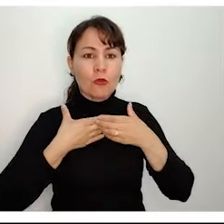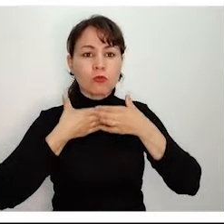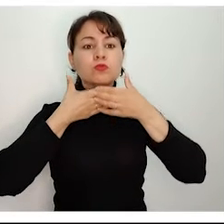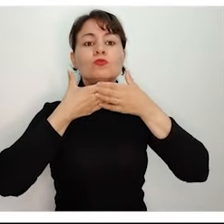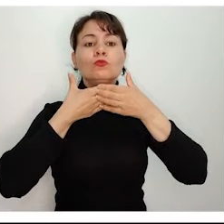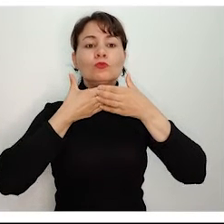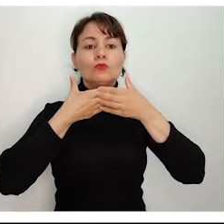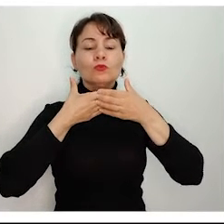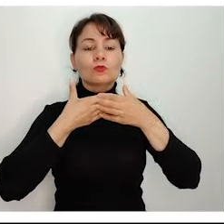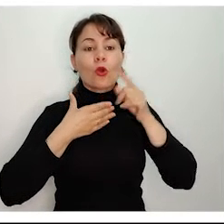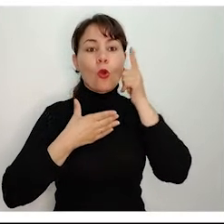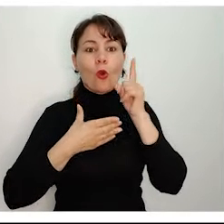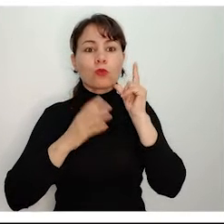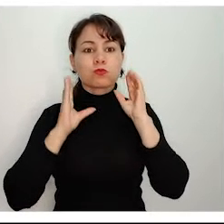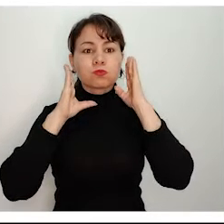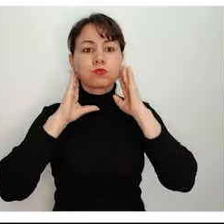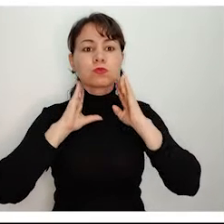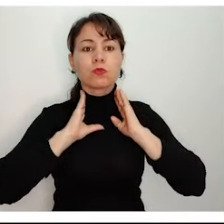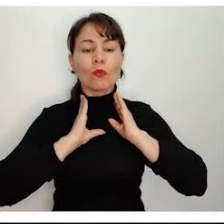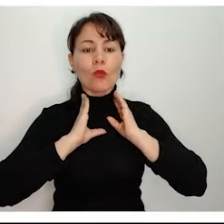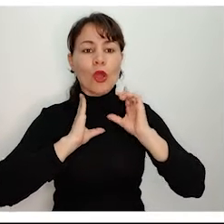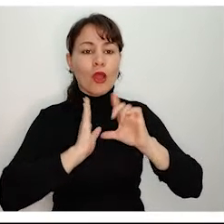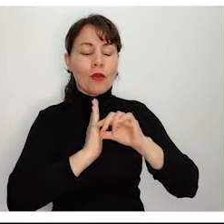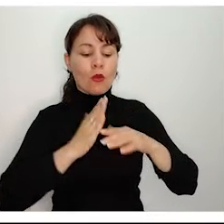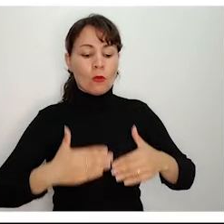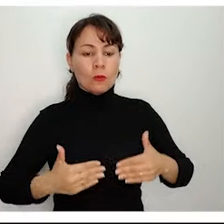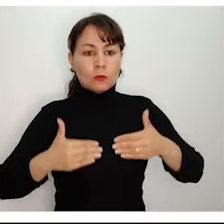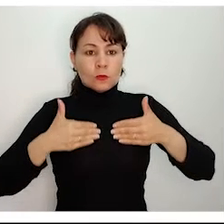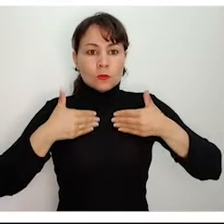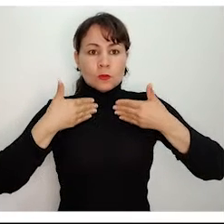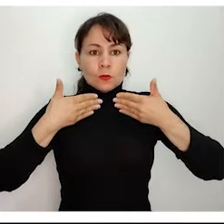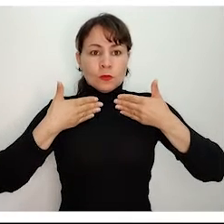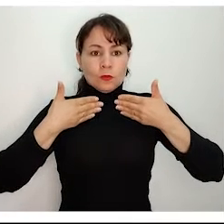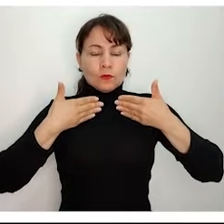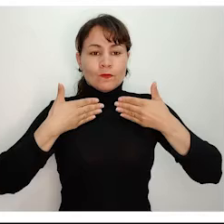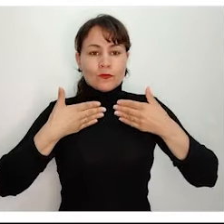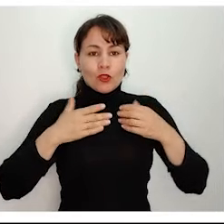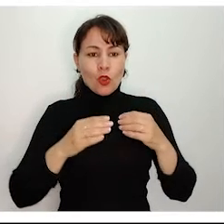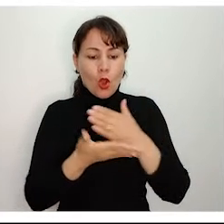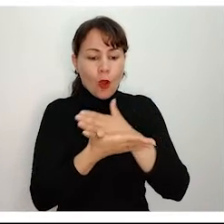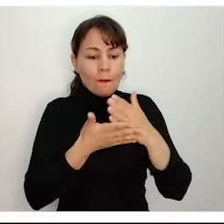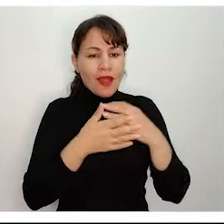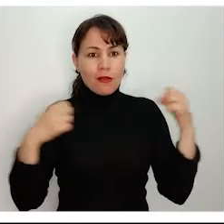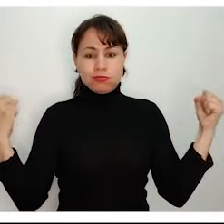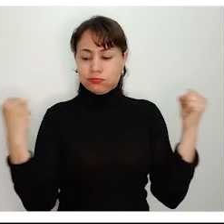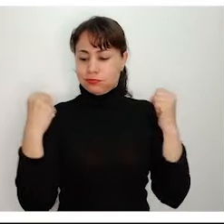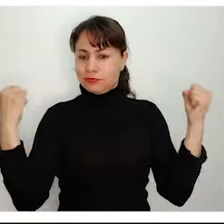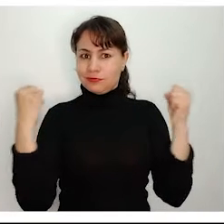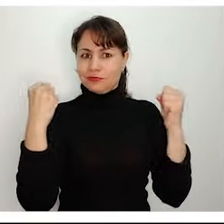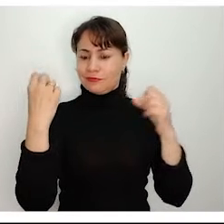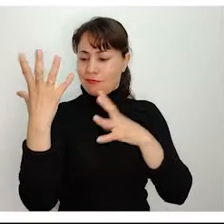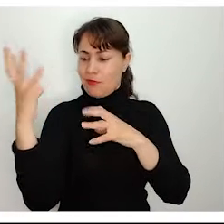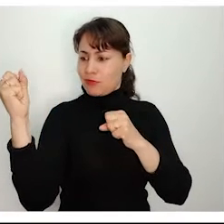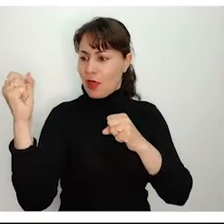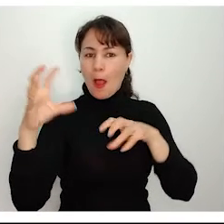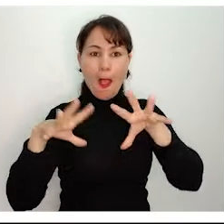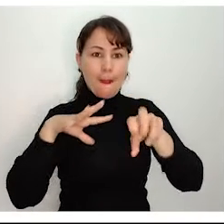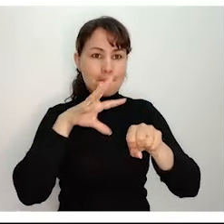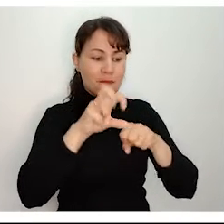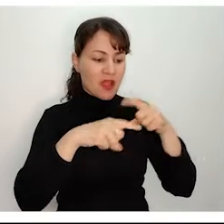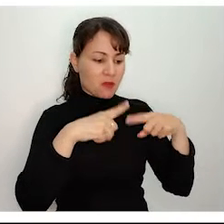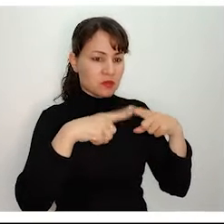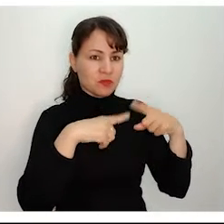consegue sustentar a cabeça inicialmente, depois o tronco, ela começa a movimentar braços, a